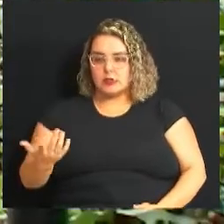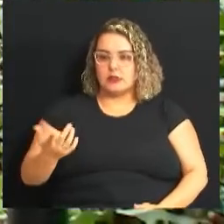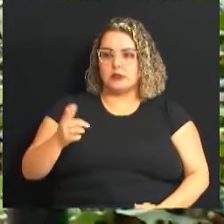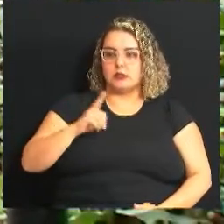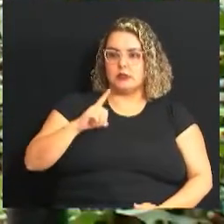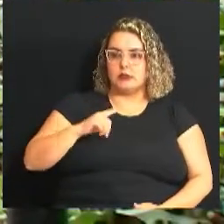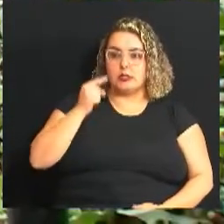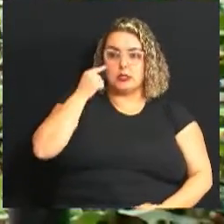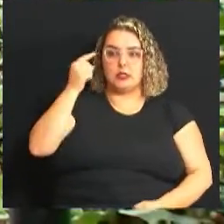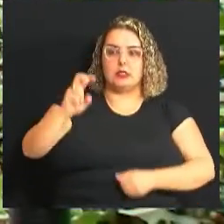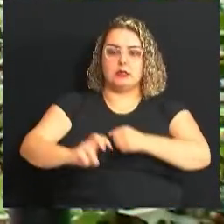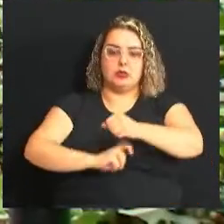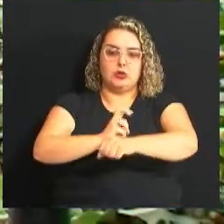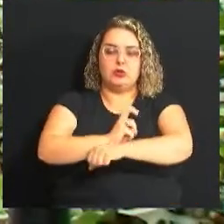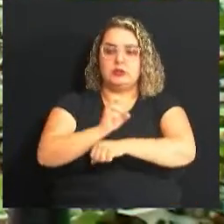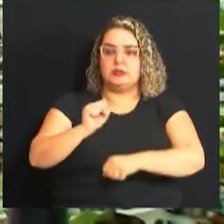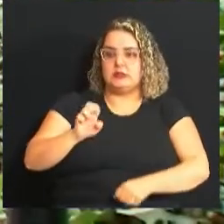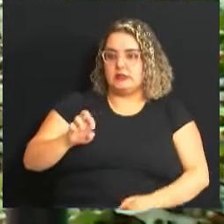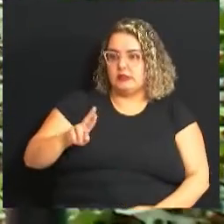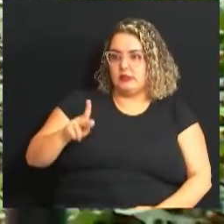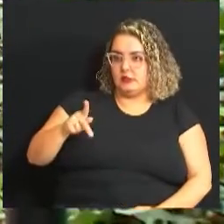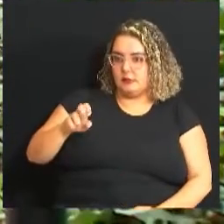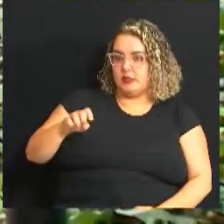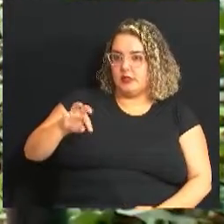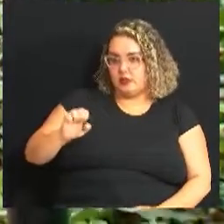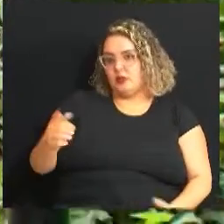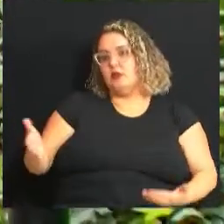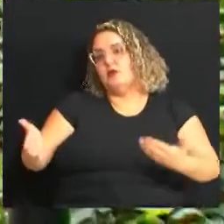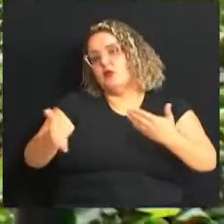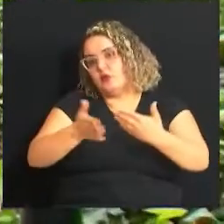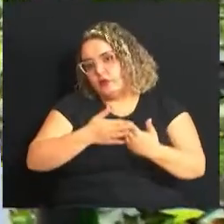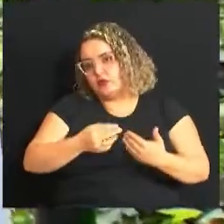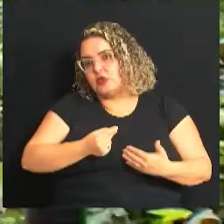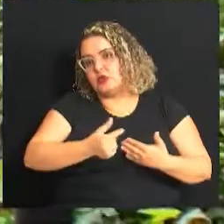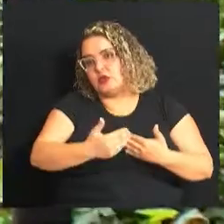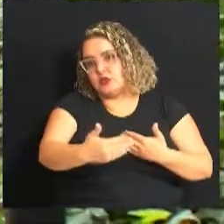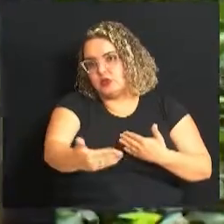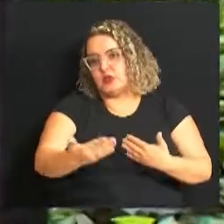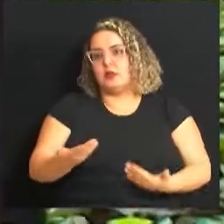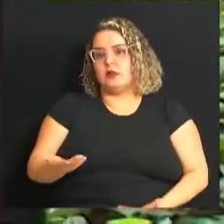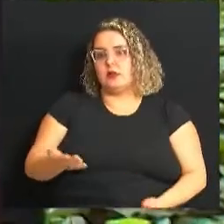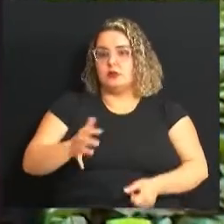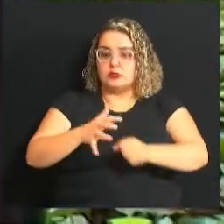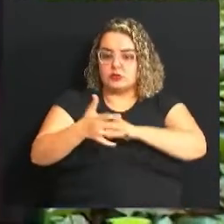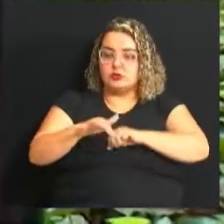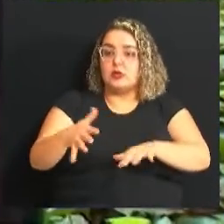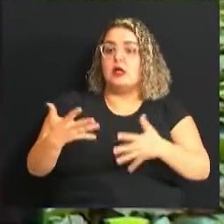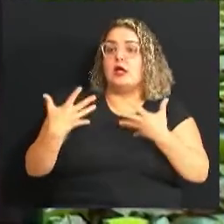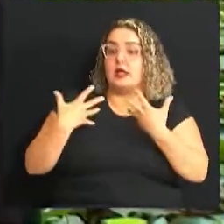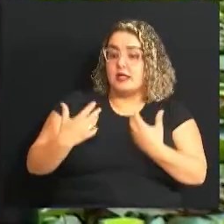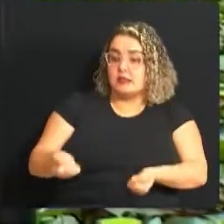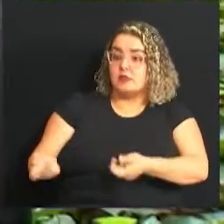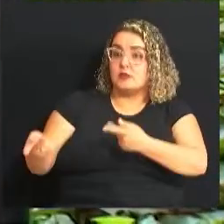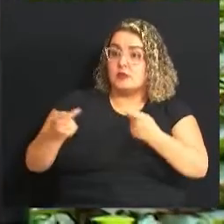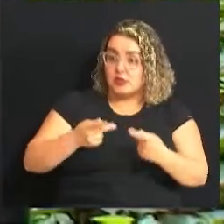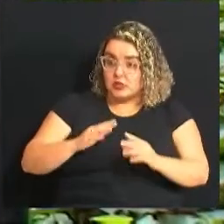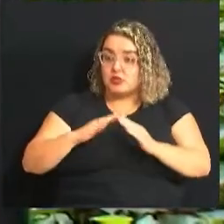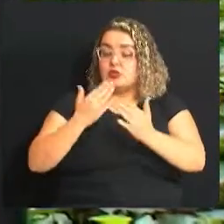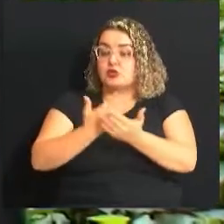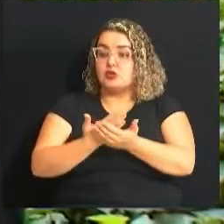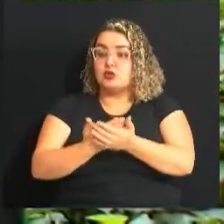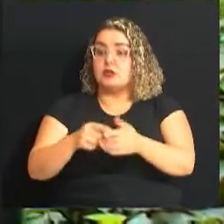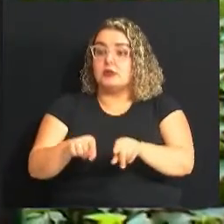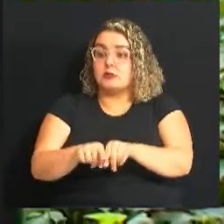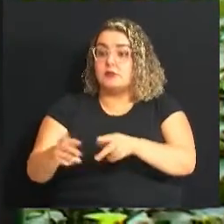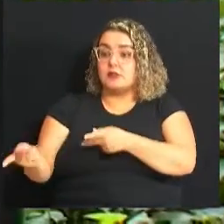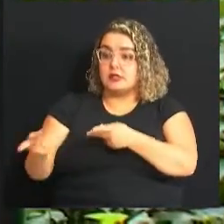serpentes. O local ficou muito tempo fechado, né, devido à pandemia. Agora já está recebendo visitas até de escolas, né? Mas essas visitas